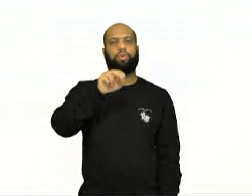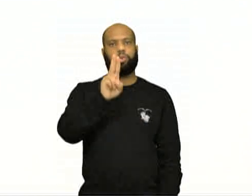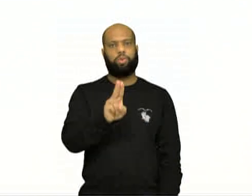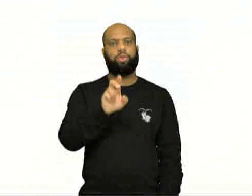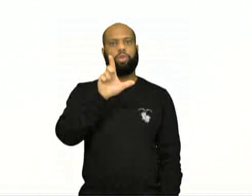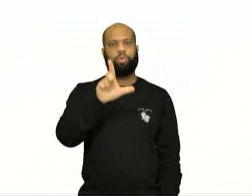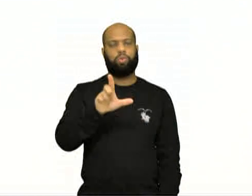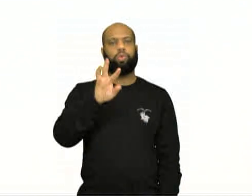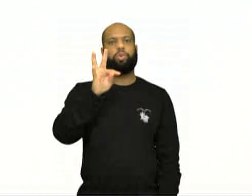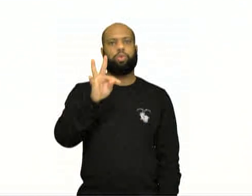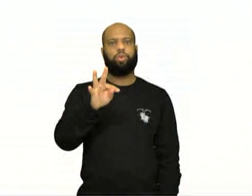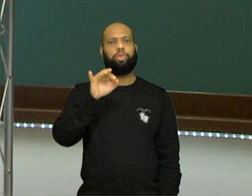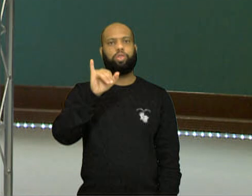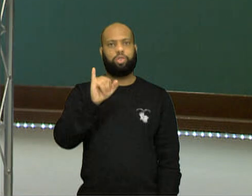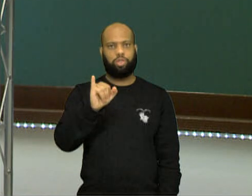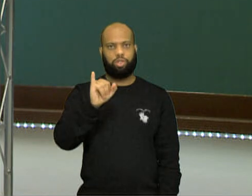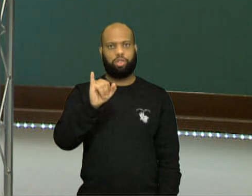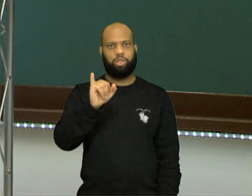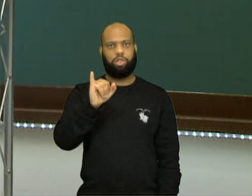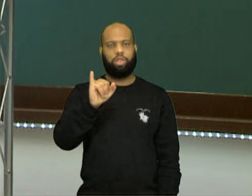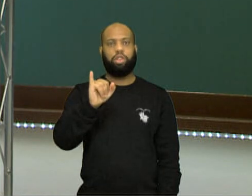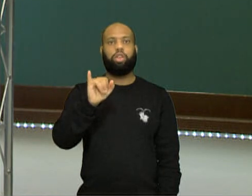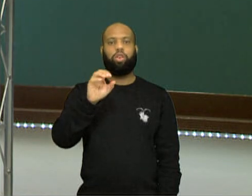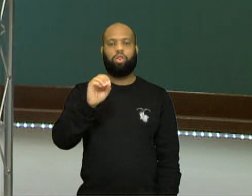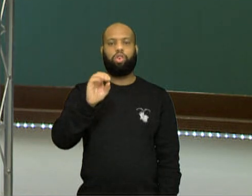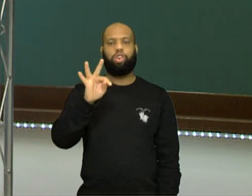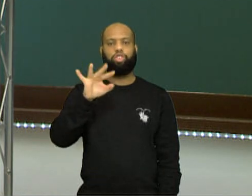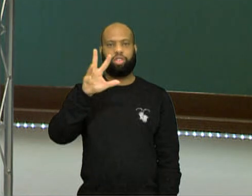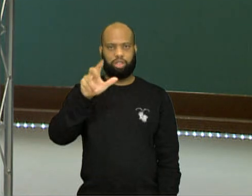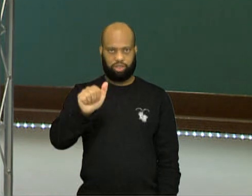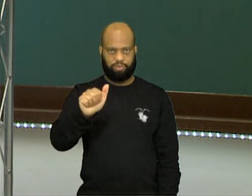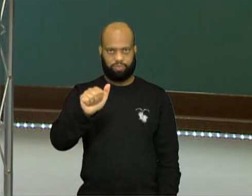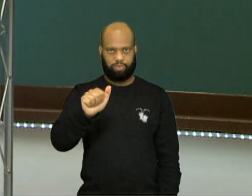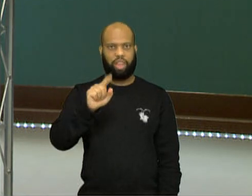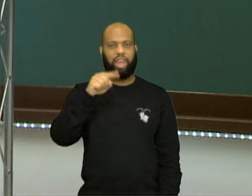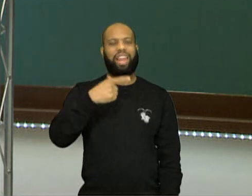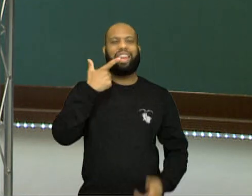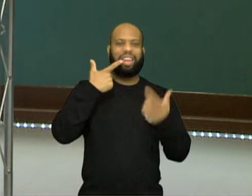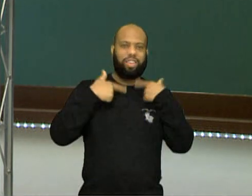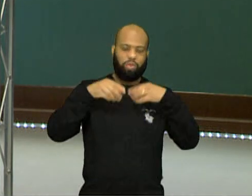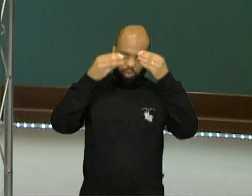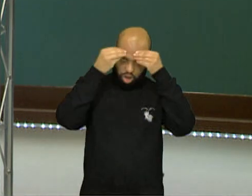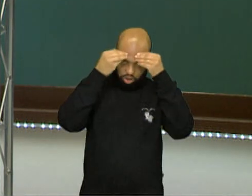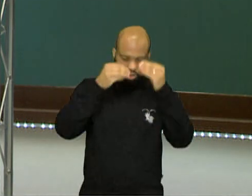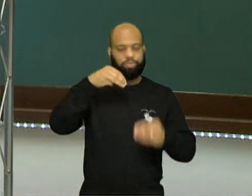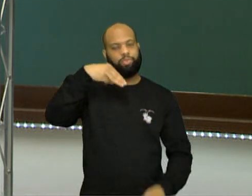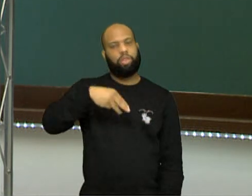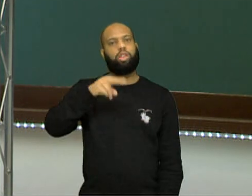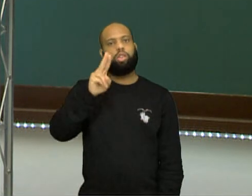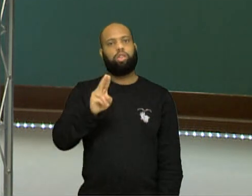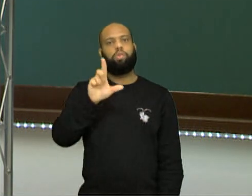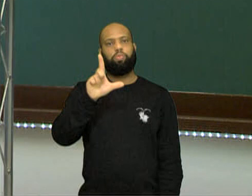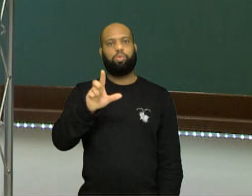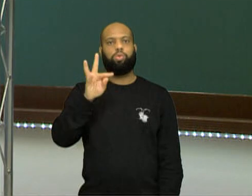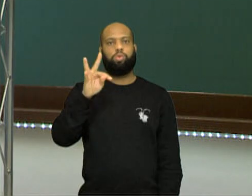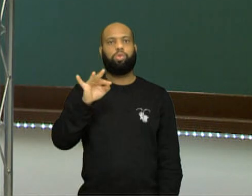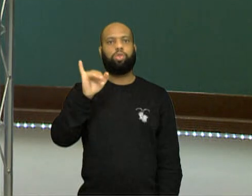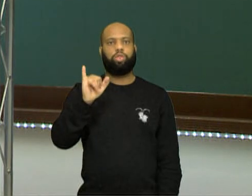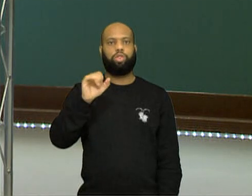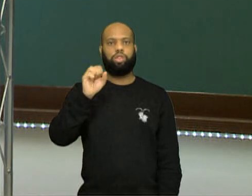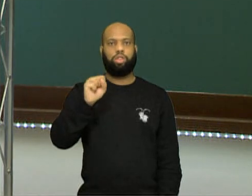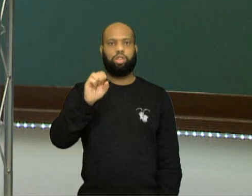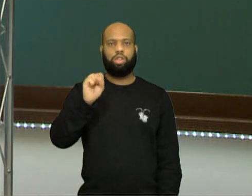melhor, linguagem multissemiótica, não texto, né? Então, linguagem multissemiótica, quando eu junto a linguagem verbal e não